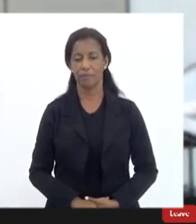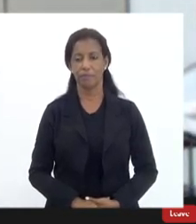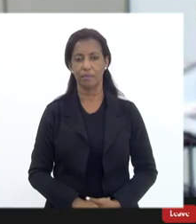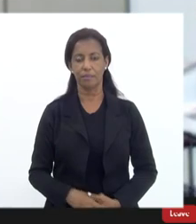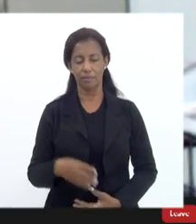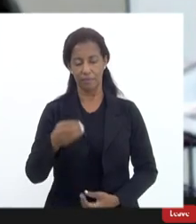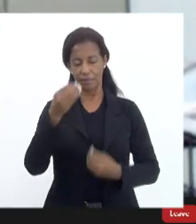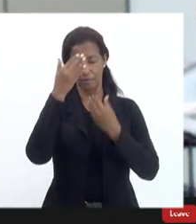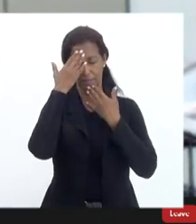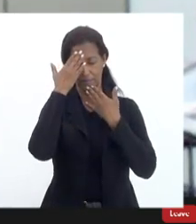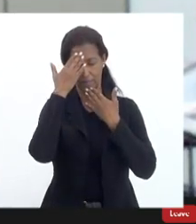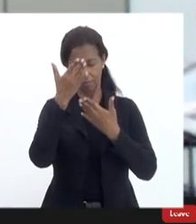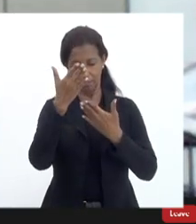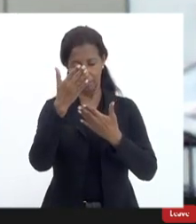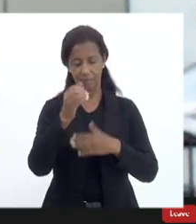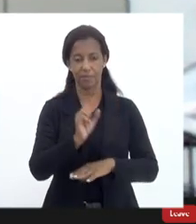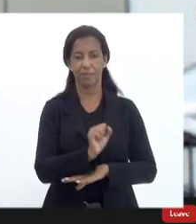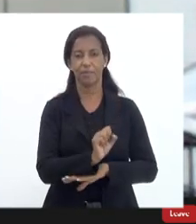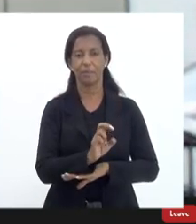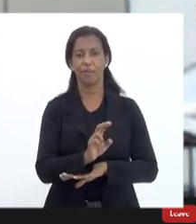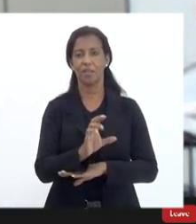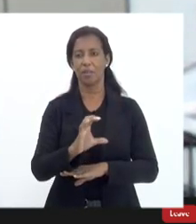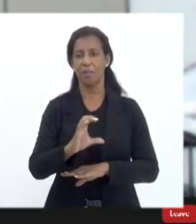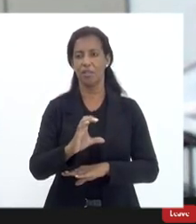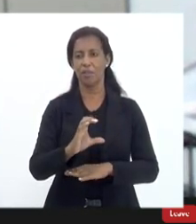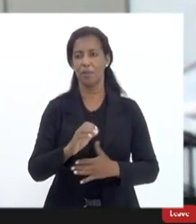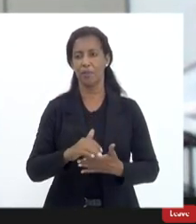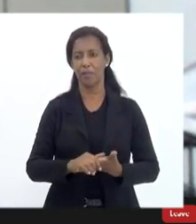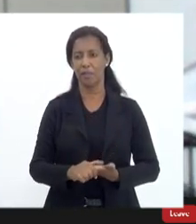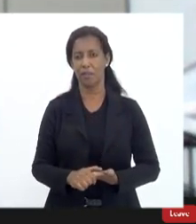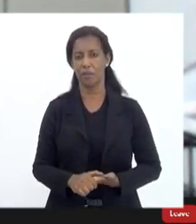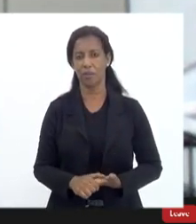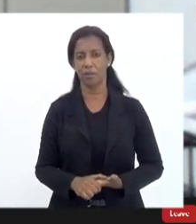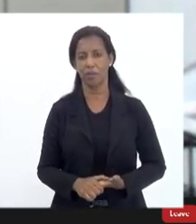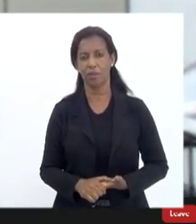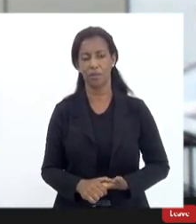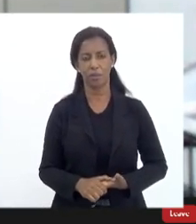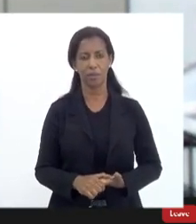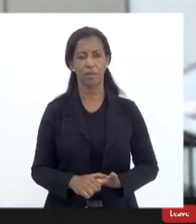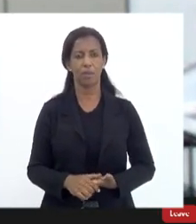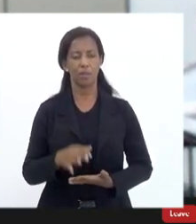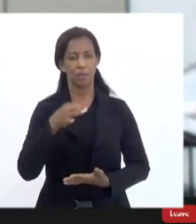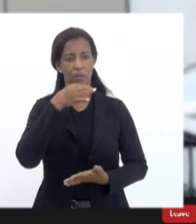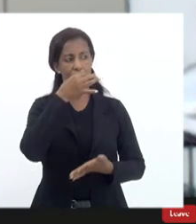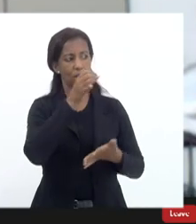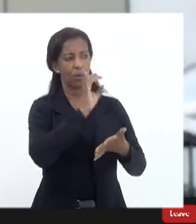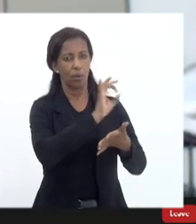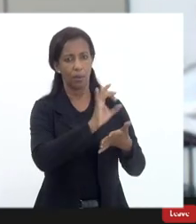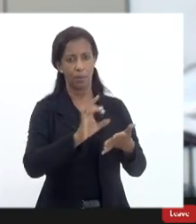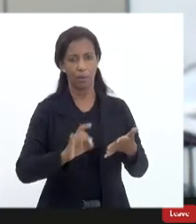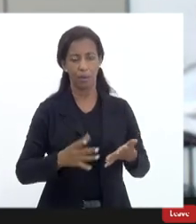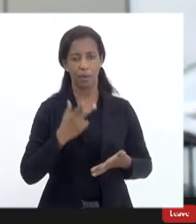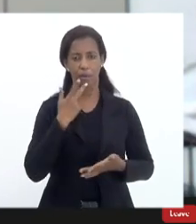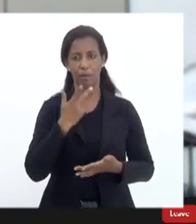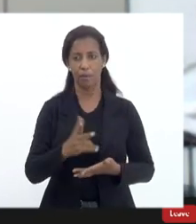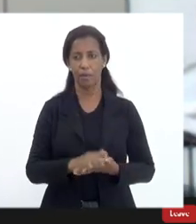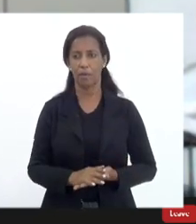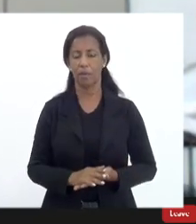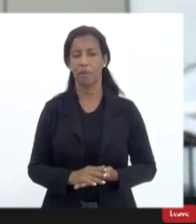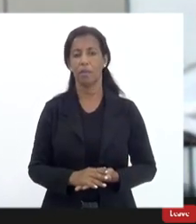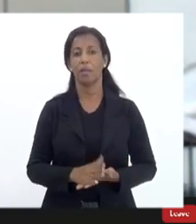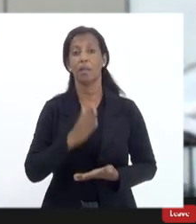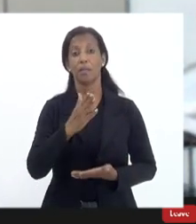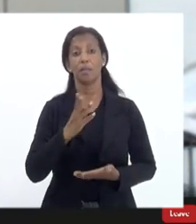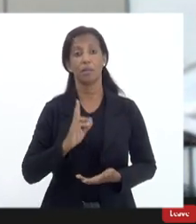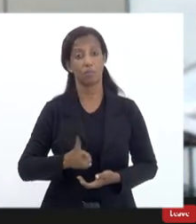Muito obrigado, né, Seduc, por, né, trazer aí o seu conjunto de ações. Bom, dando sequência aqui então à